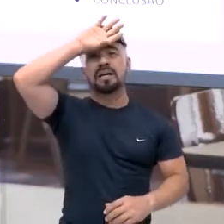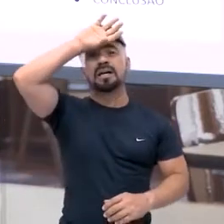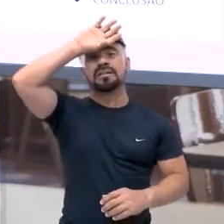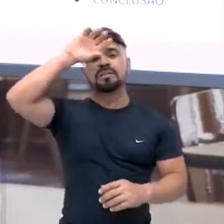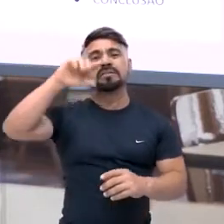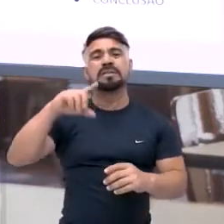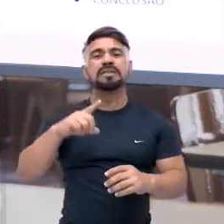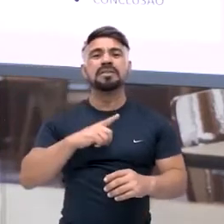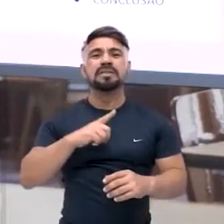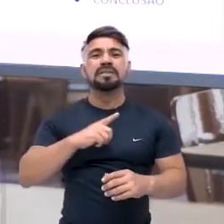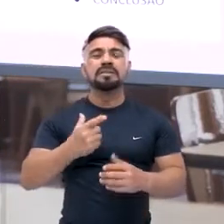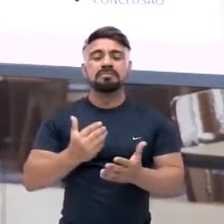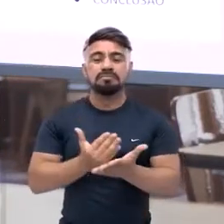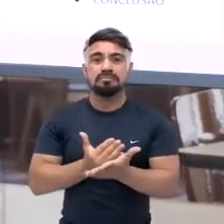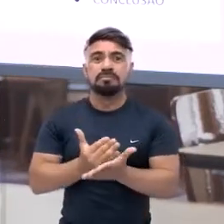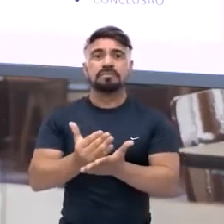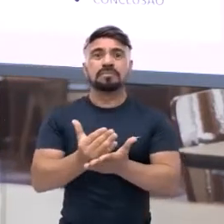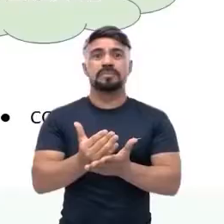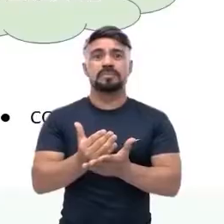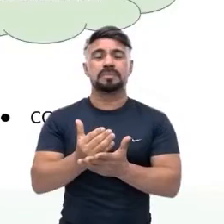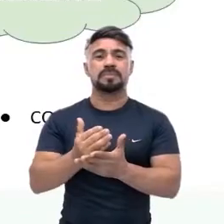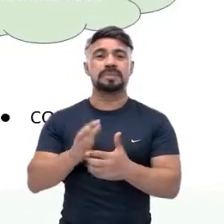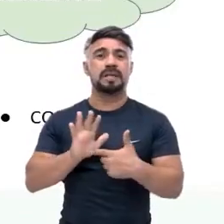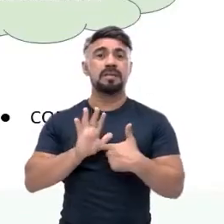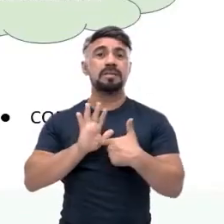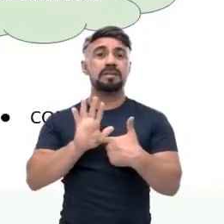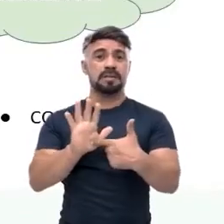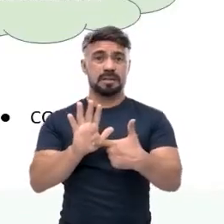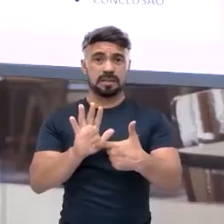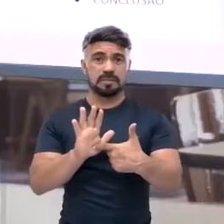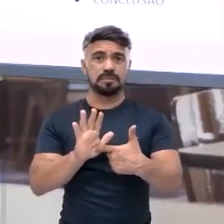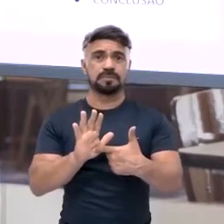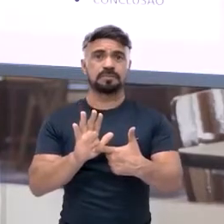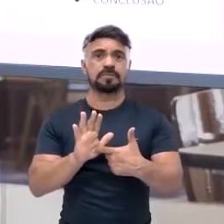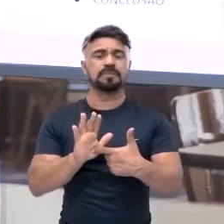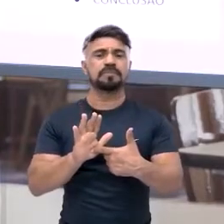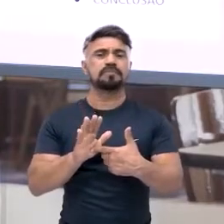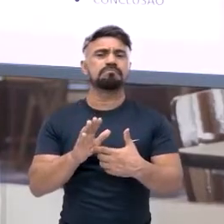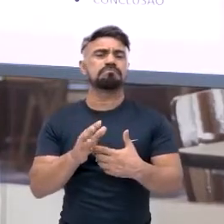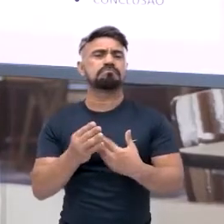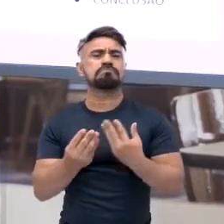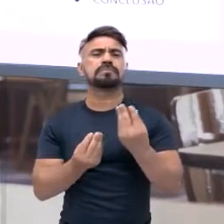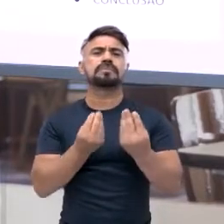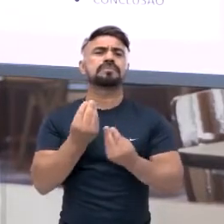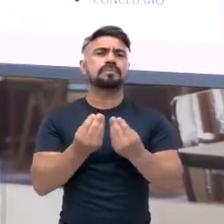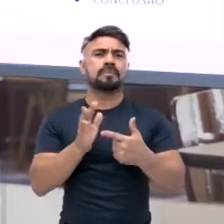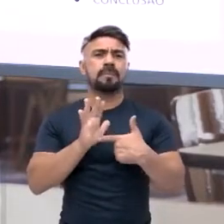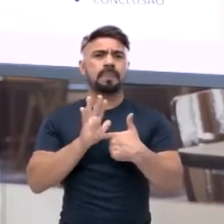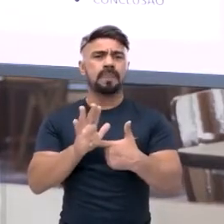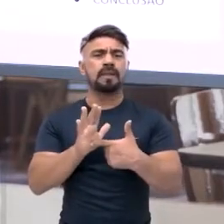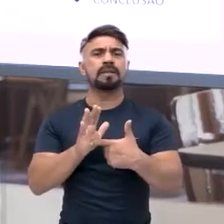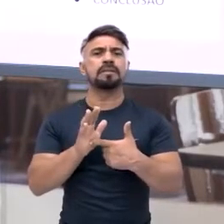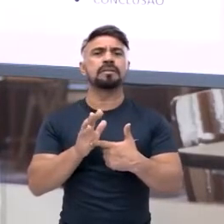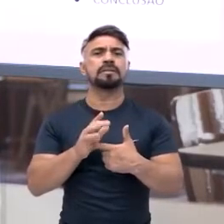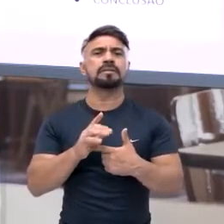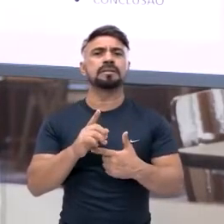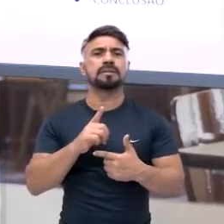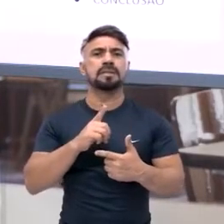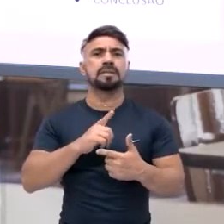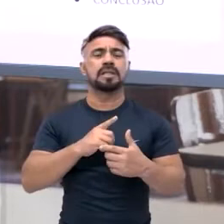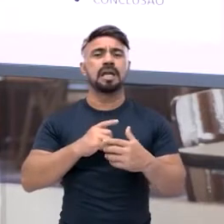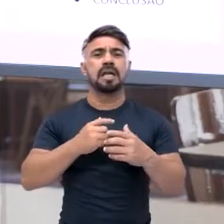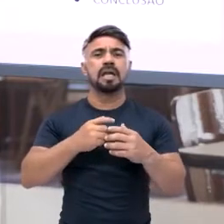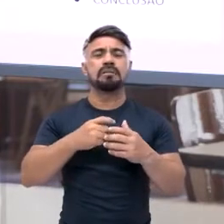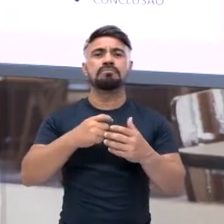dramático, nós vamos ter inicialmente a apresentação. E essa apresentação, ela